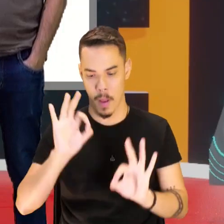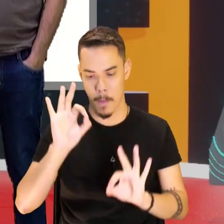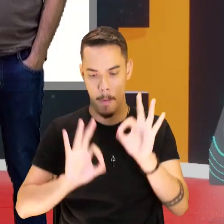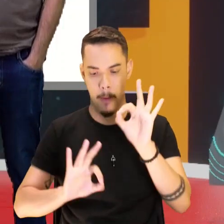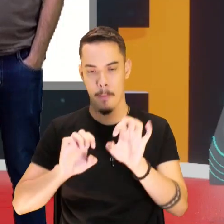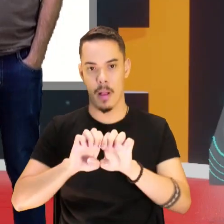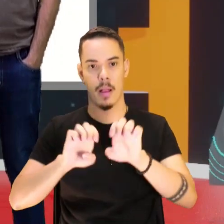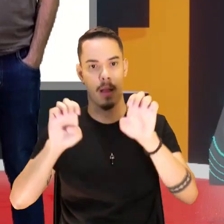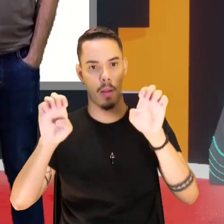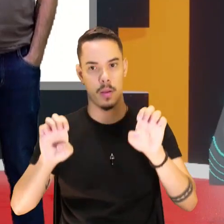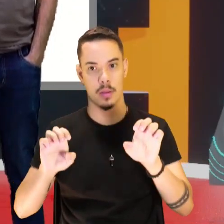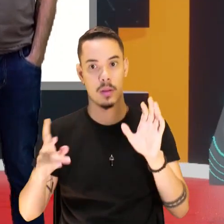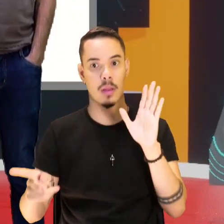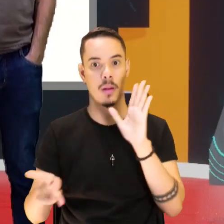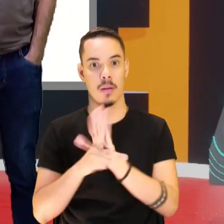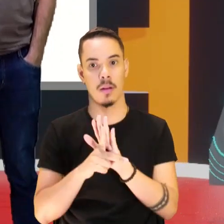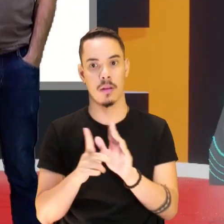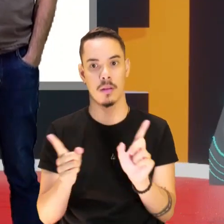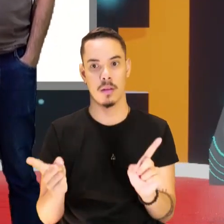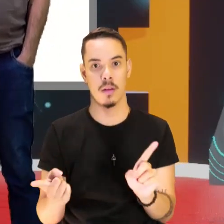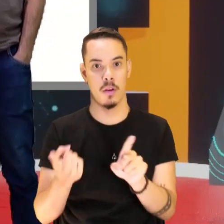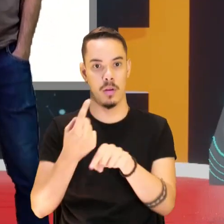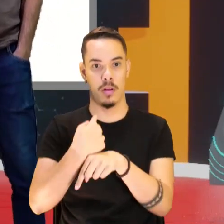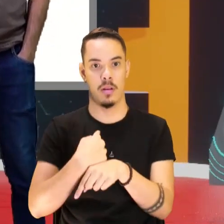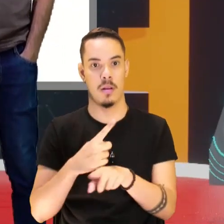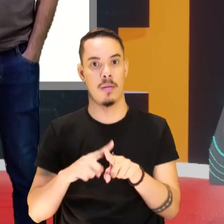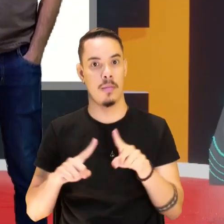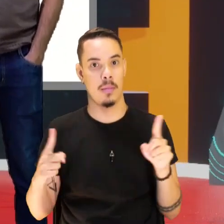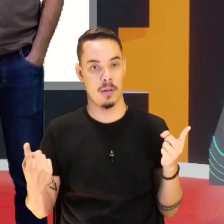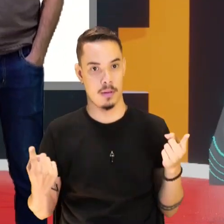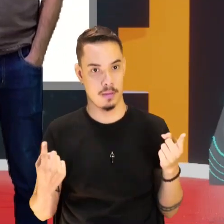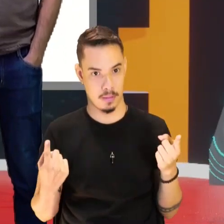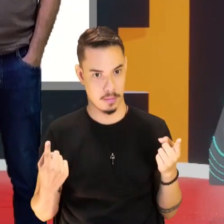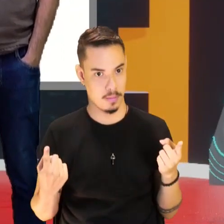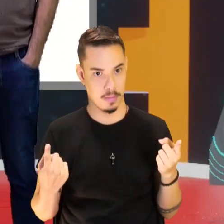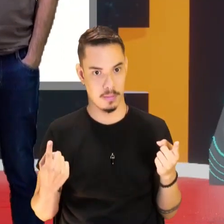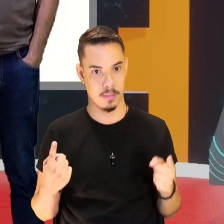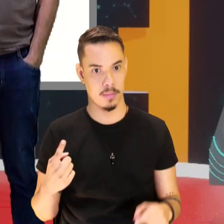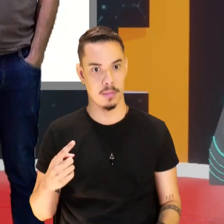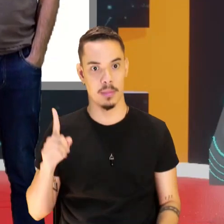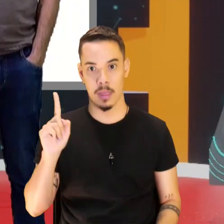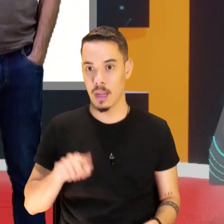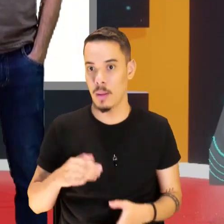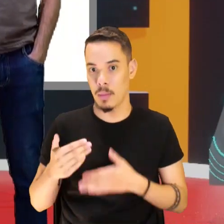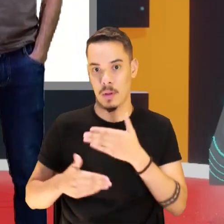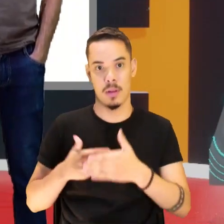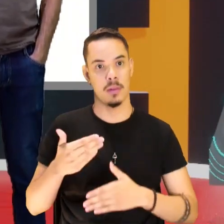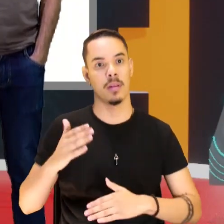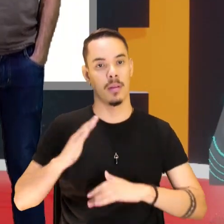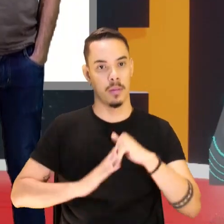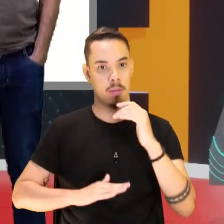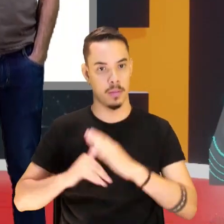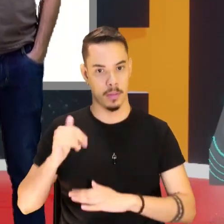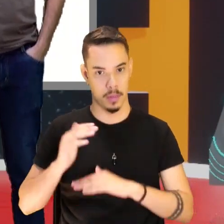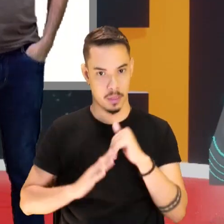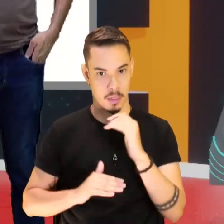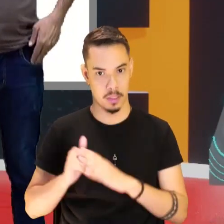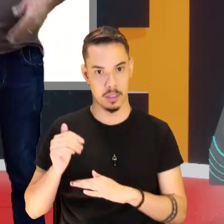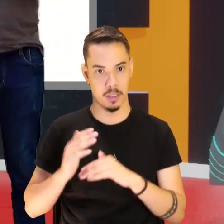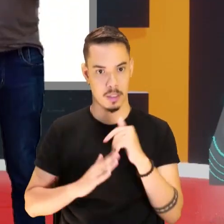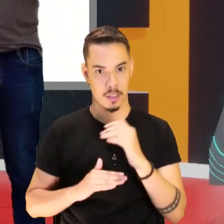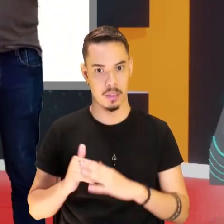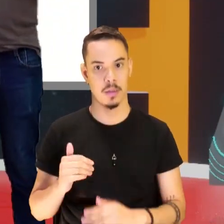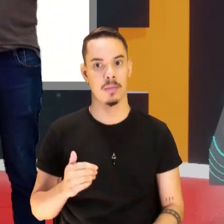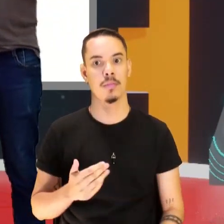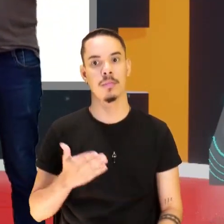que é inverso a gente coloca invertido né mas claro é um processo é uma prática né E claro que isso é uma